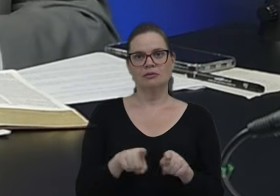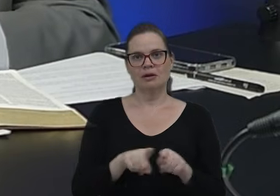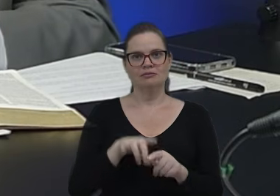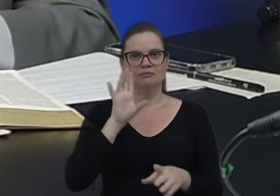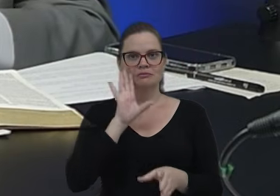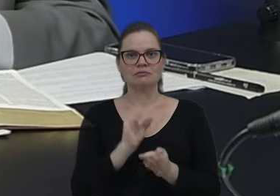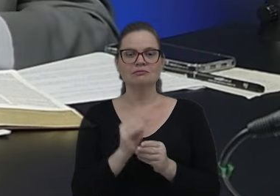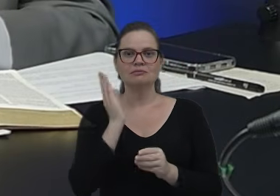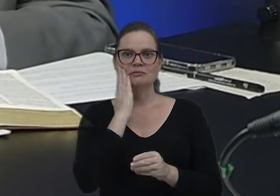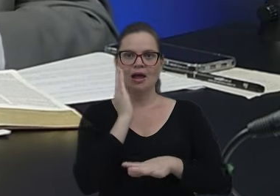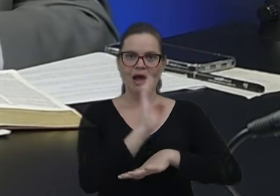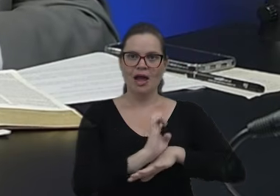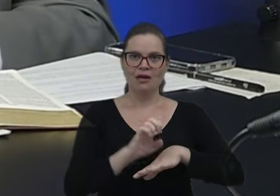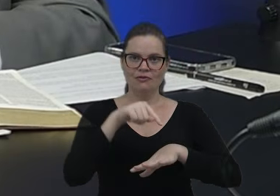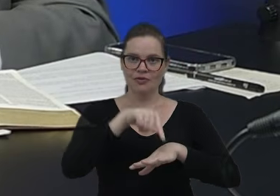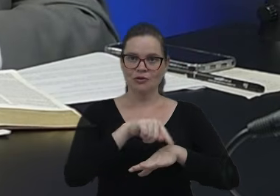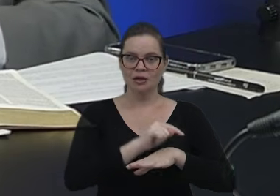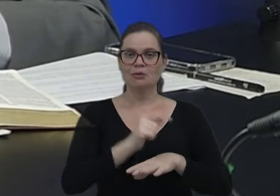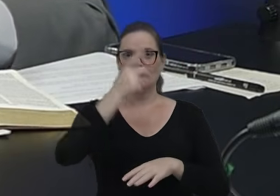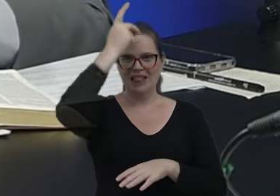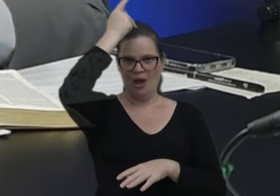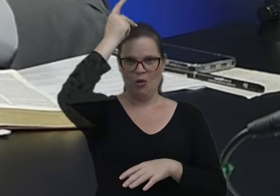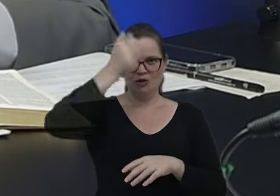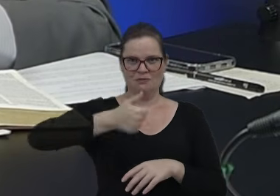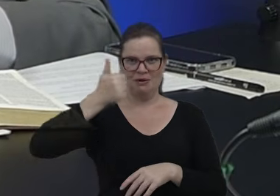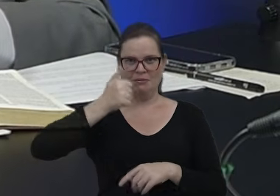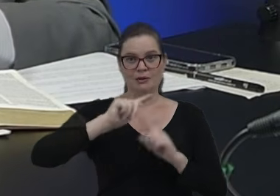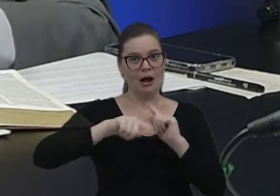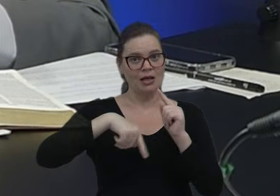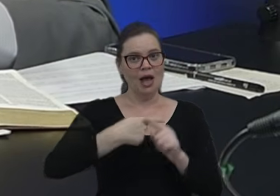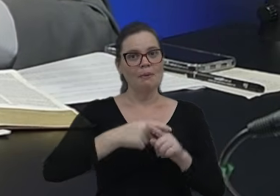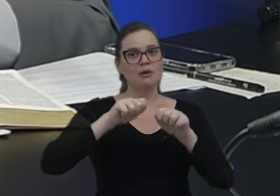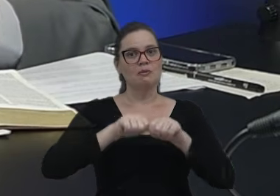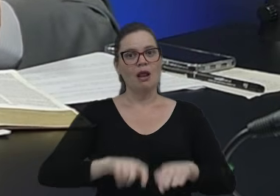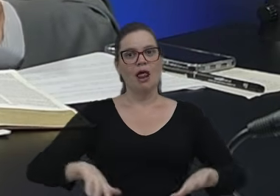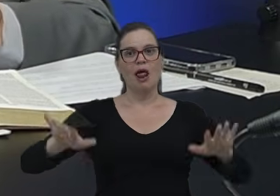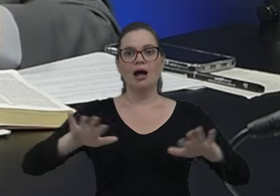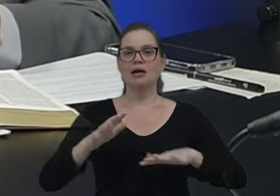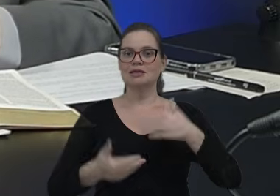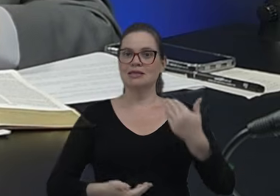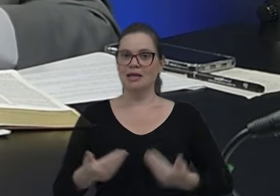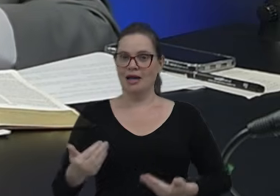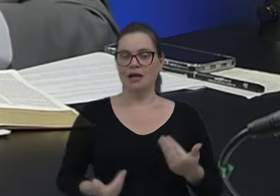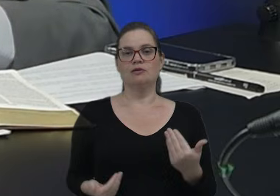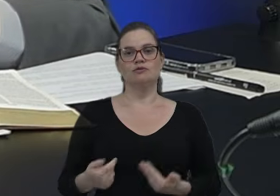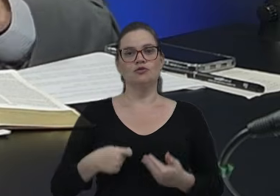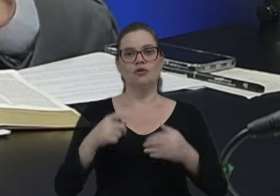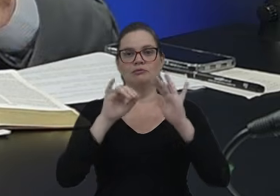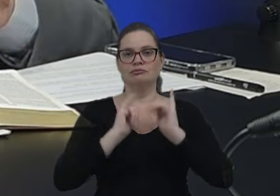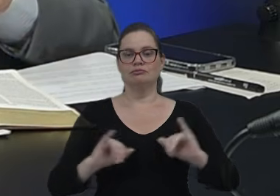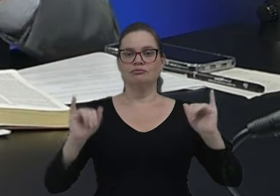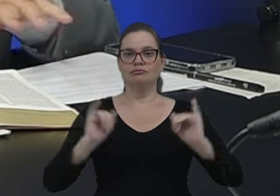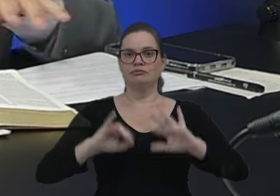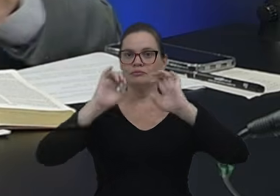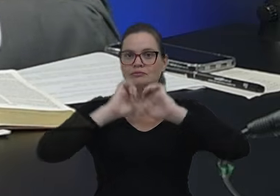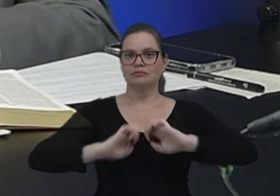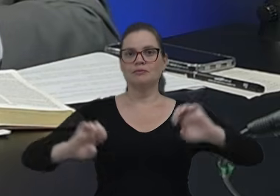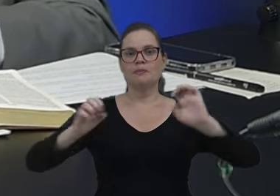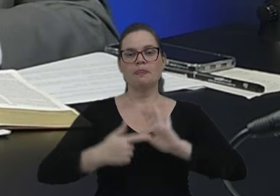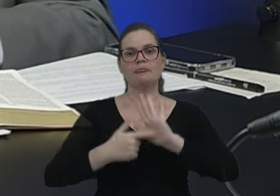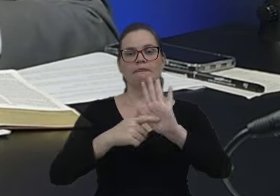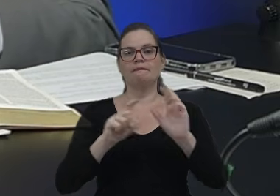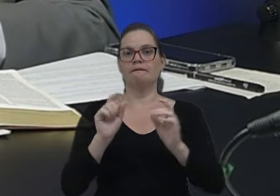de Éfeso, onde que a igreja saiu para evangelizar e anunciar que Jesus morreu,